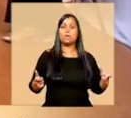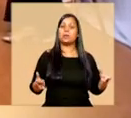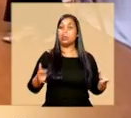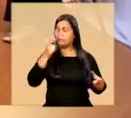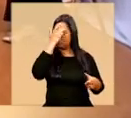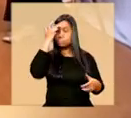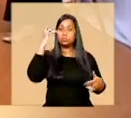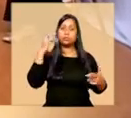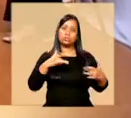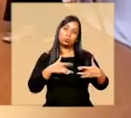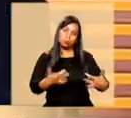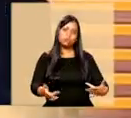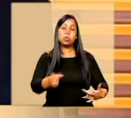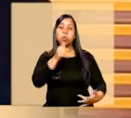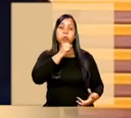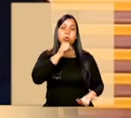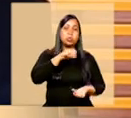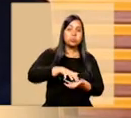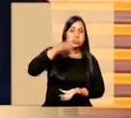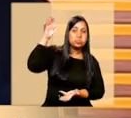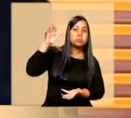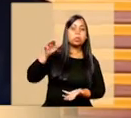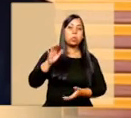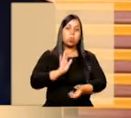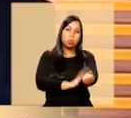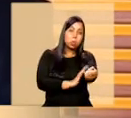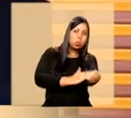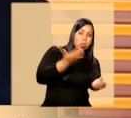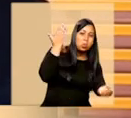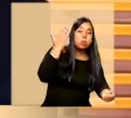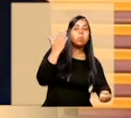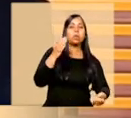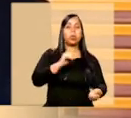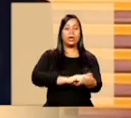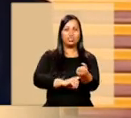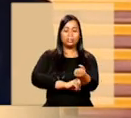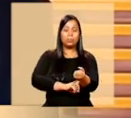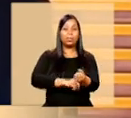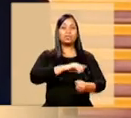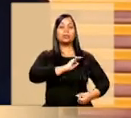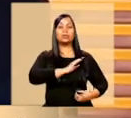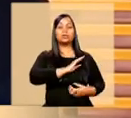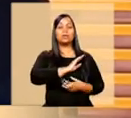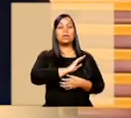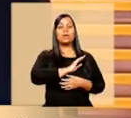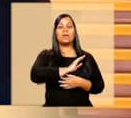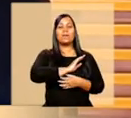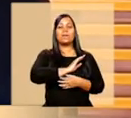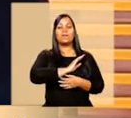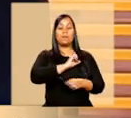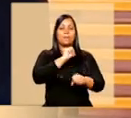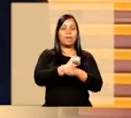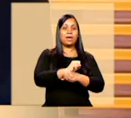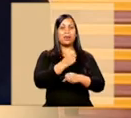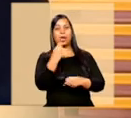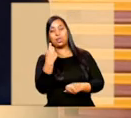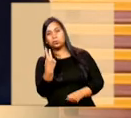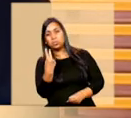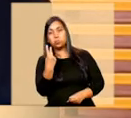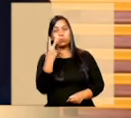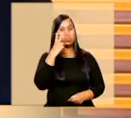maior parte dos nossos doadores hoje são pessoas idosas, que já têm ou hipertensão ou diabetes, esse coração vai parar de bater dentro